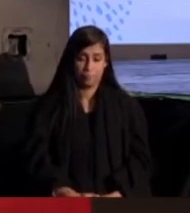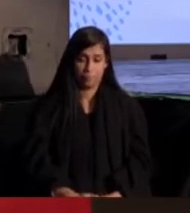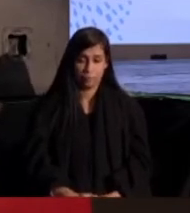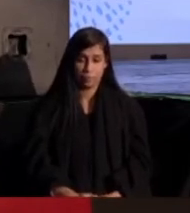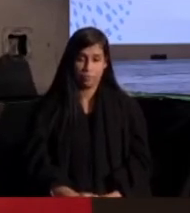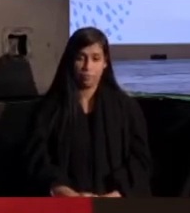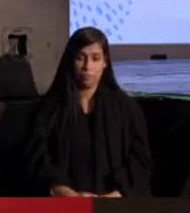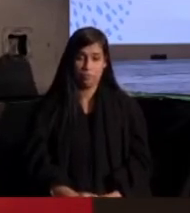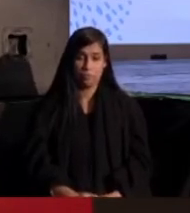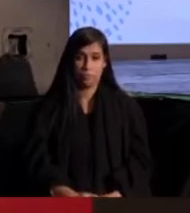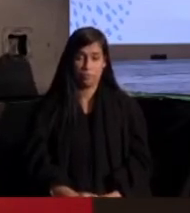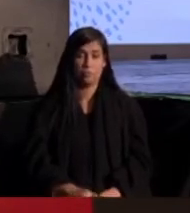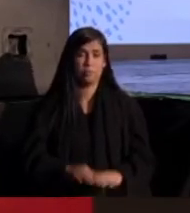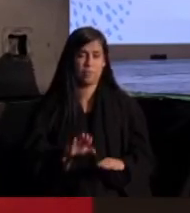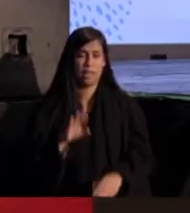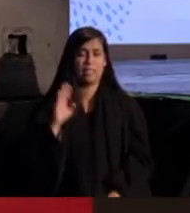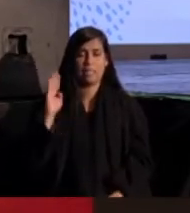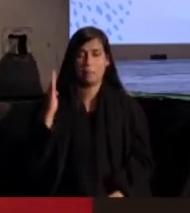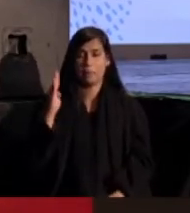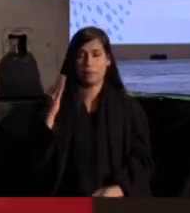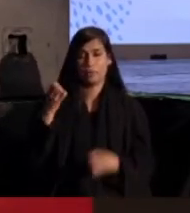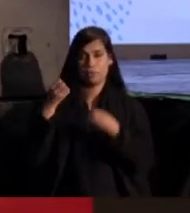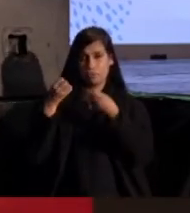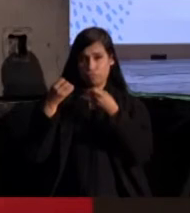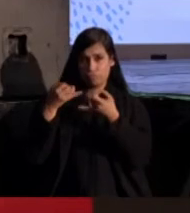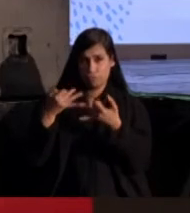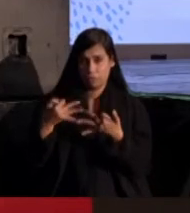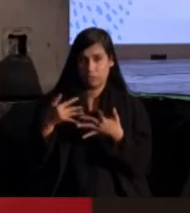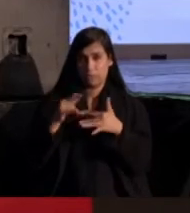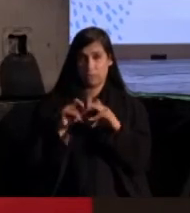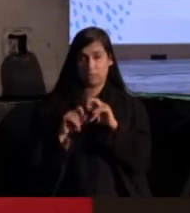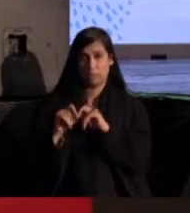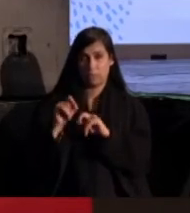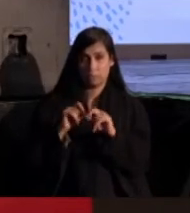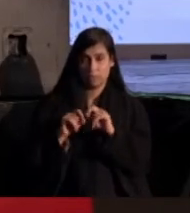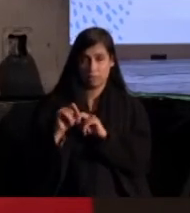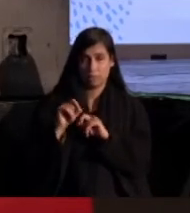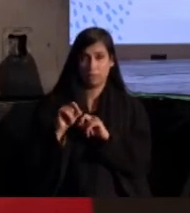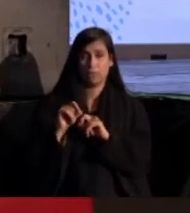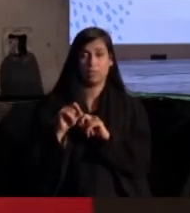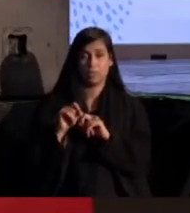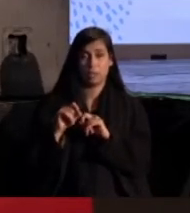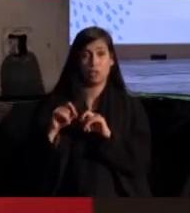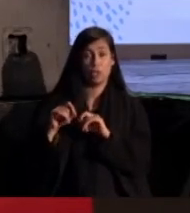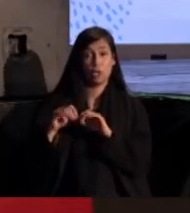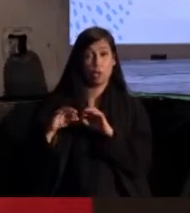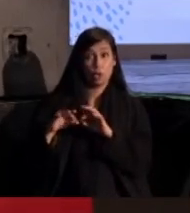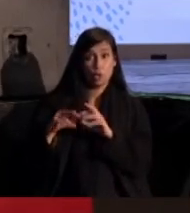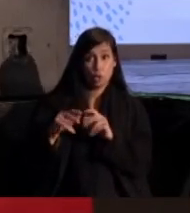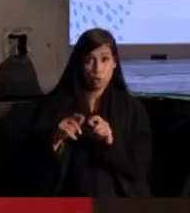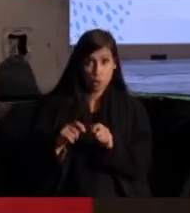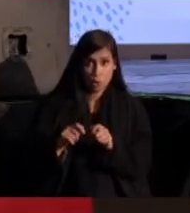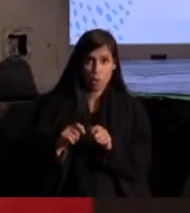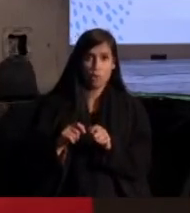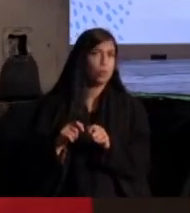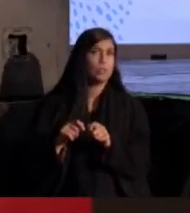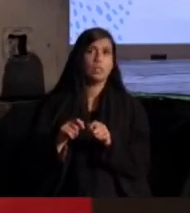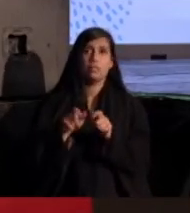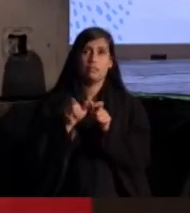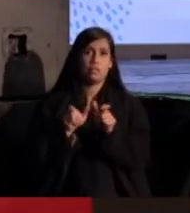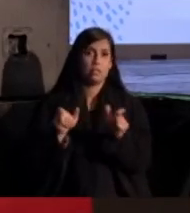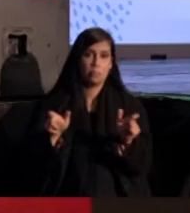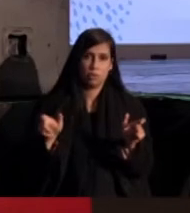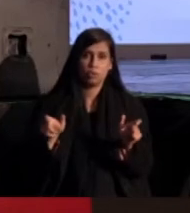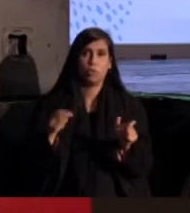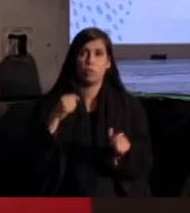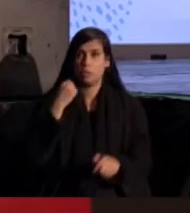Do ponto de vista biológico, por mais que haja similitude nos órgãos da boca de todos os mamíferos, língua, dentes,